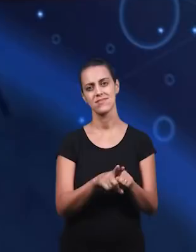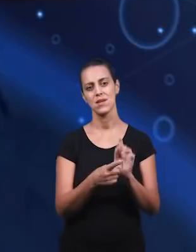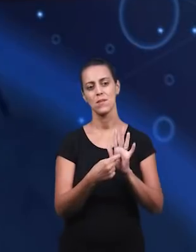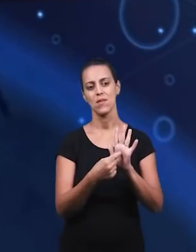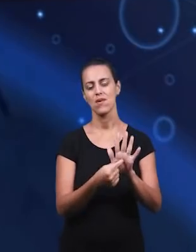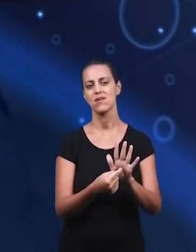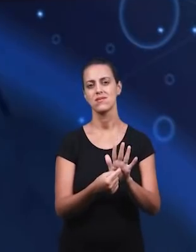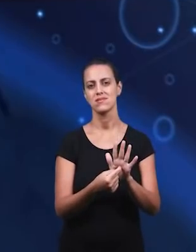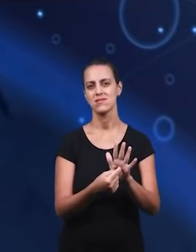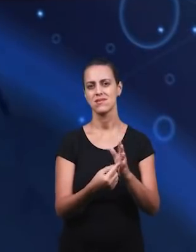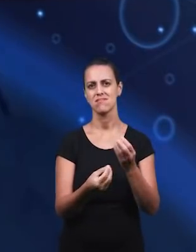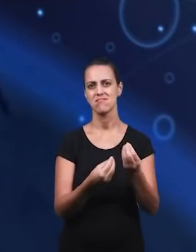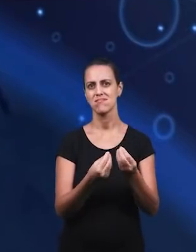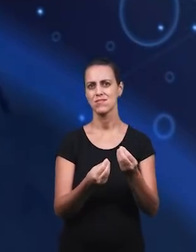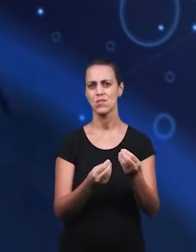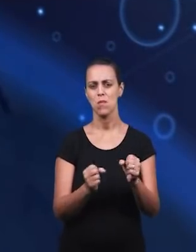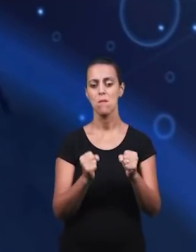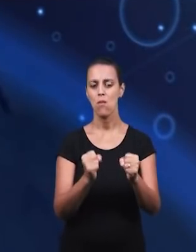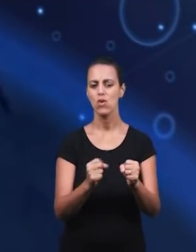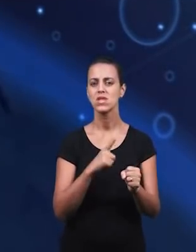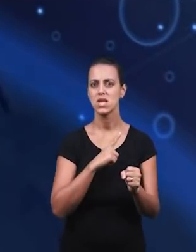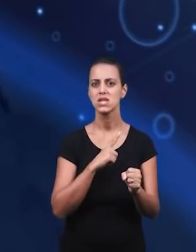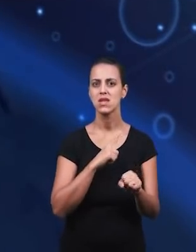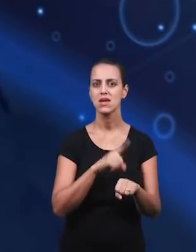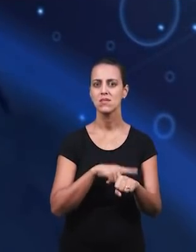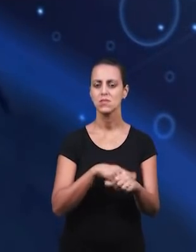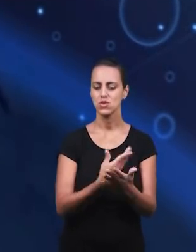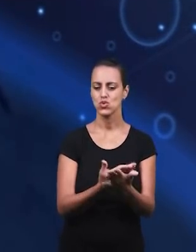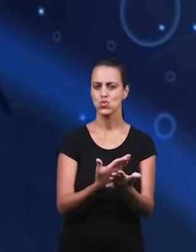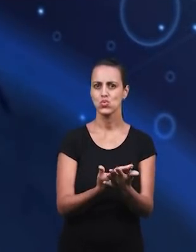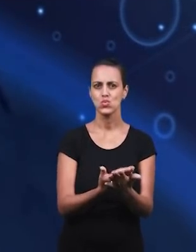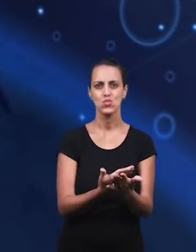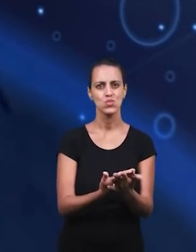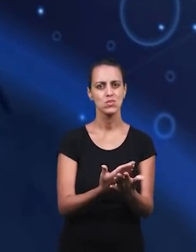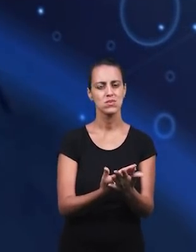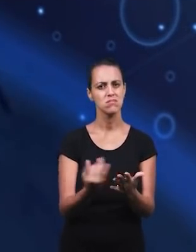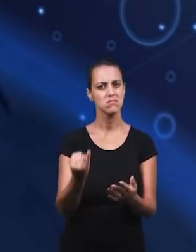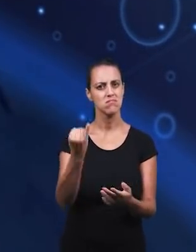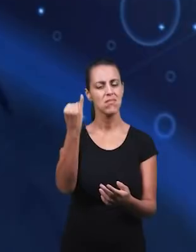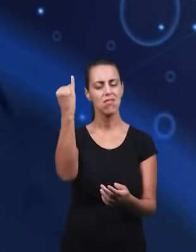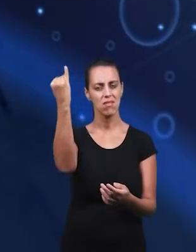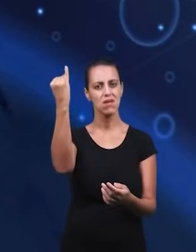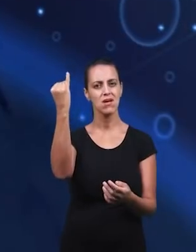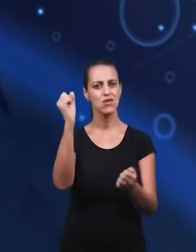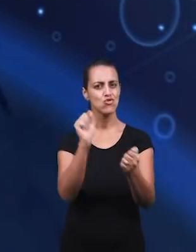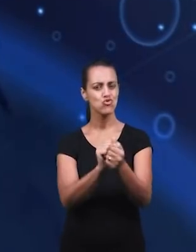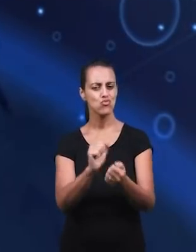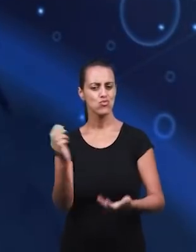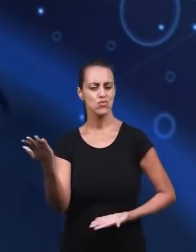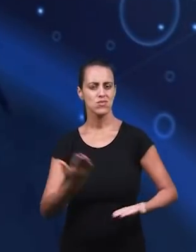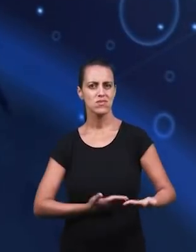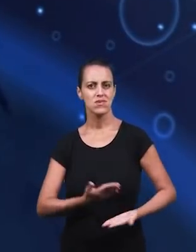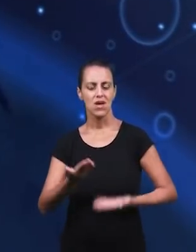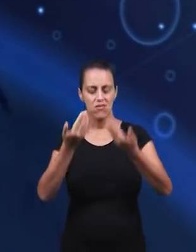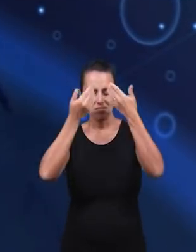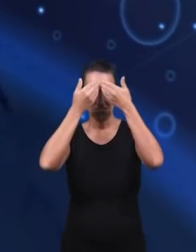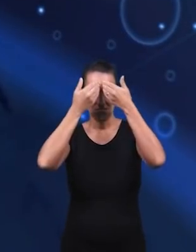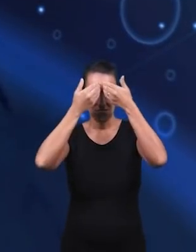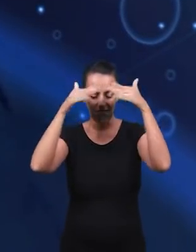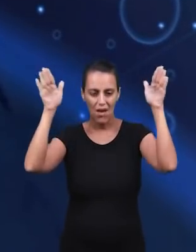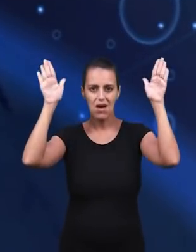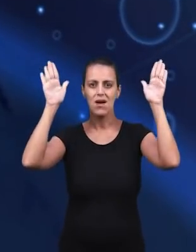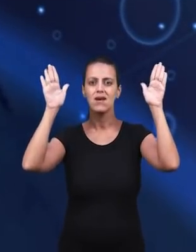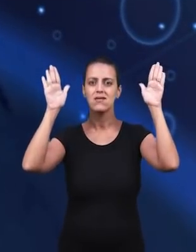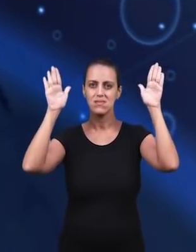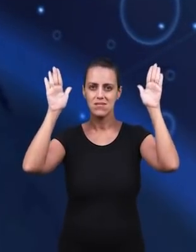o poder dos estudos, né? O poder dos estudos bíblicos com os meus irmãos e irmãs tem aberto os